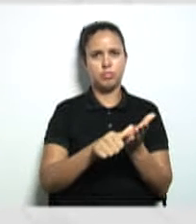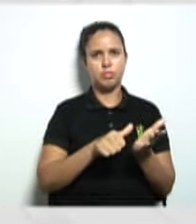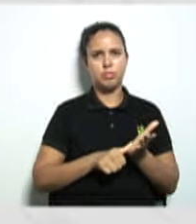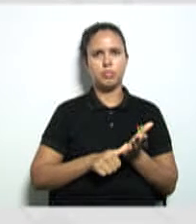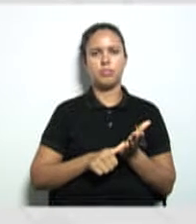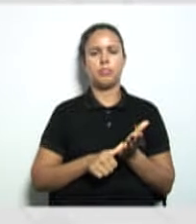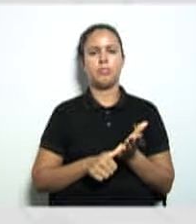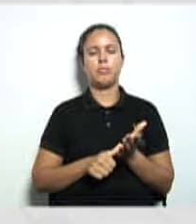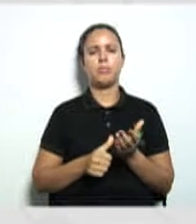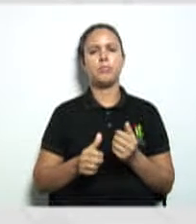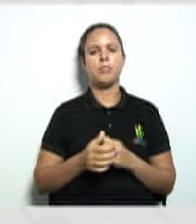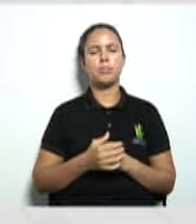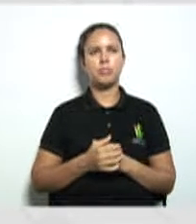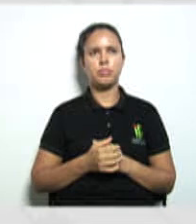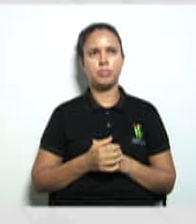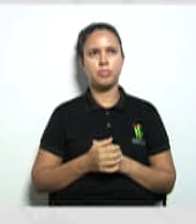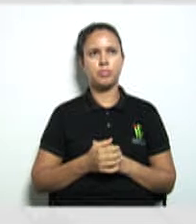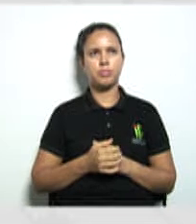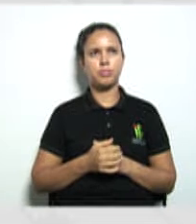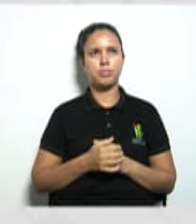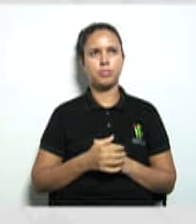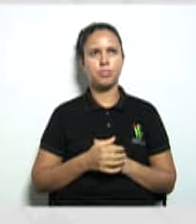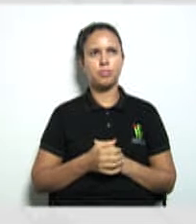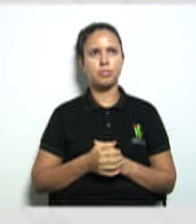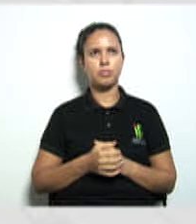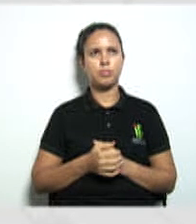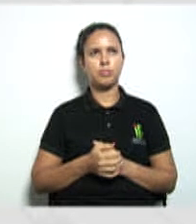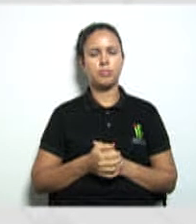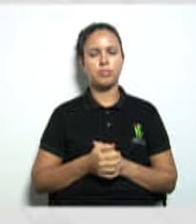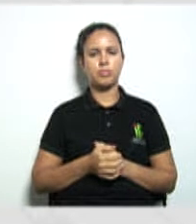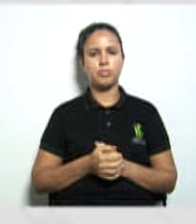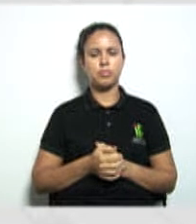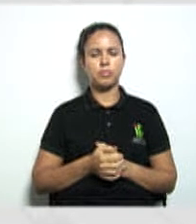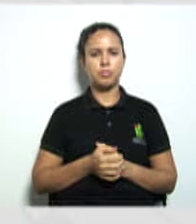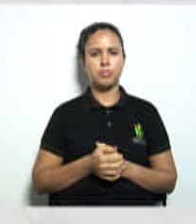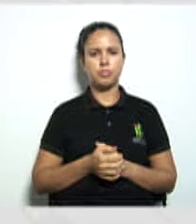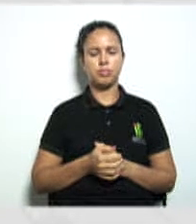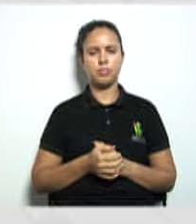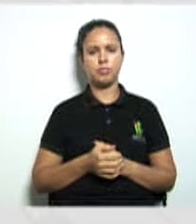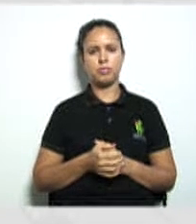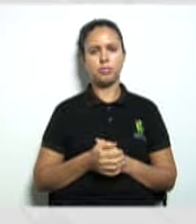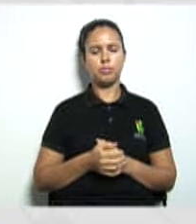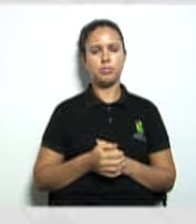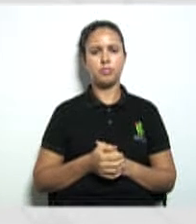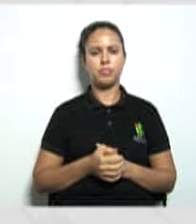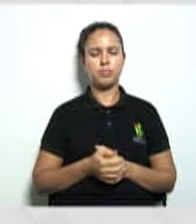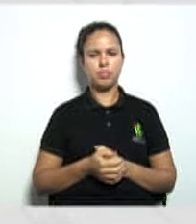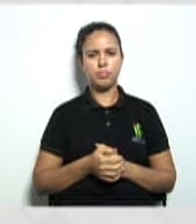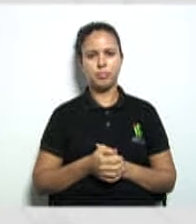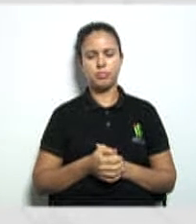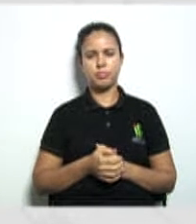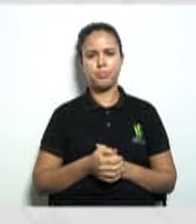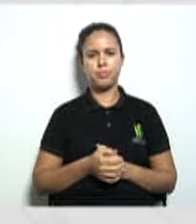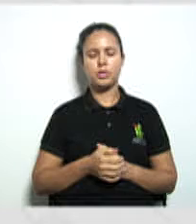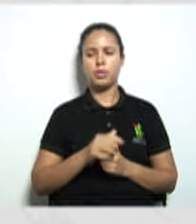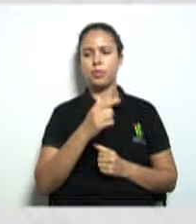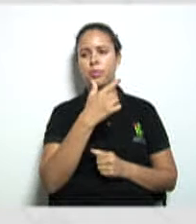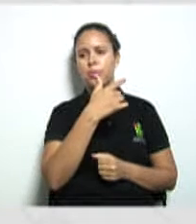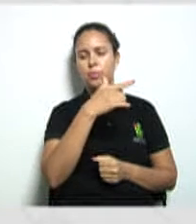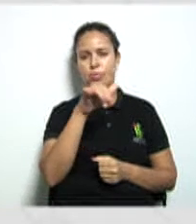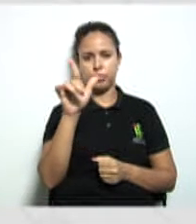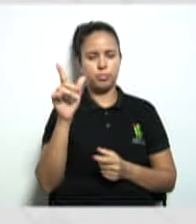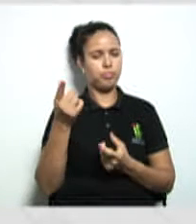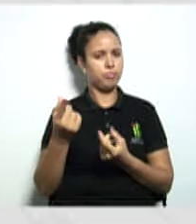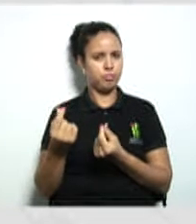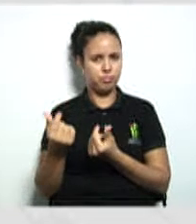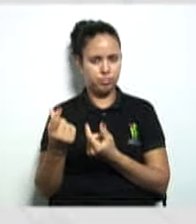associados. Vamos ver mais alguma coisa importante aqui sobre esse princípio. Nenhum outro agente econômico